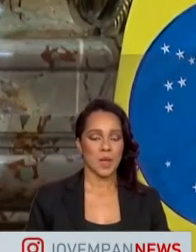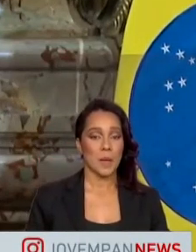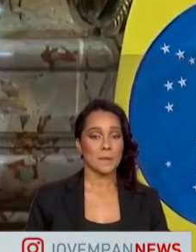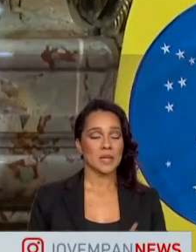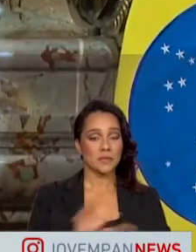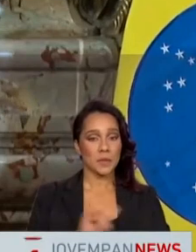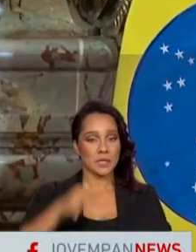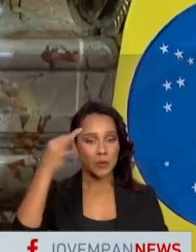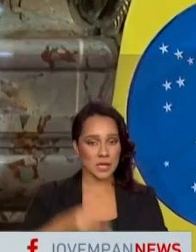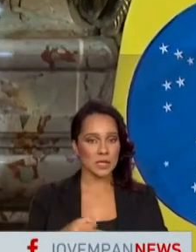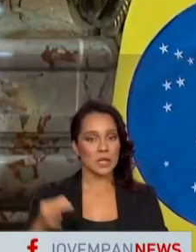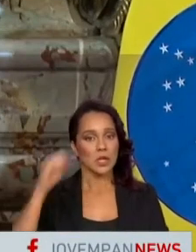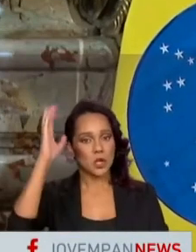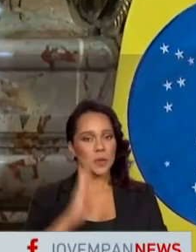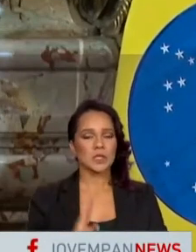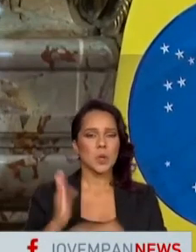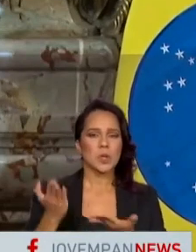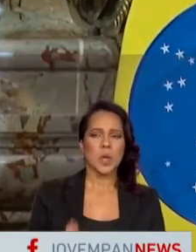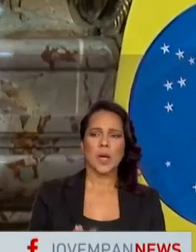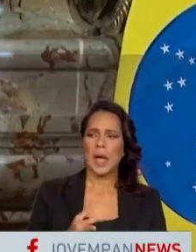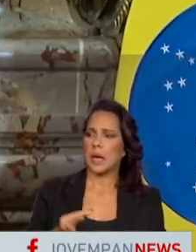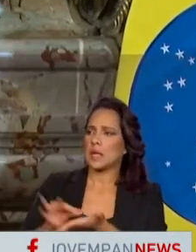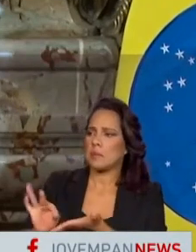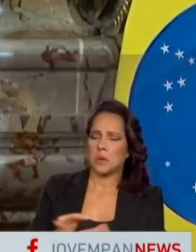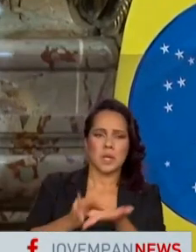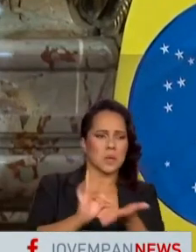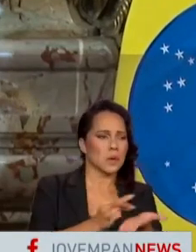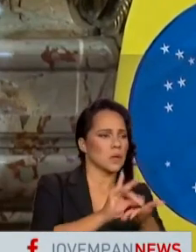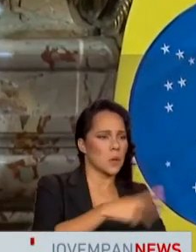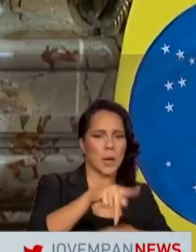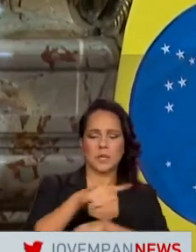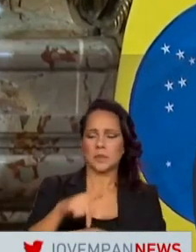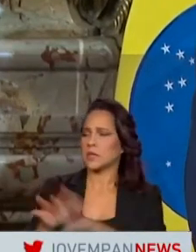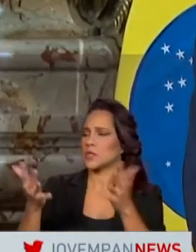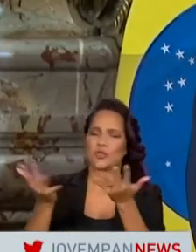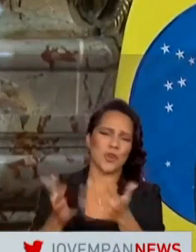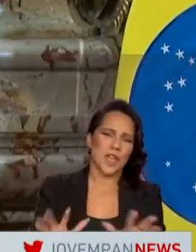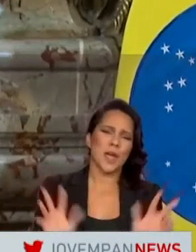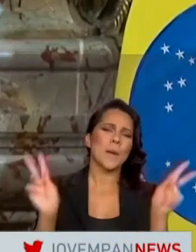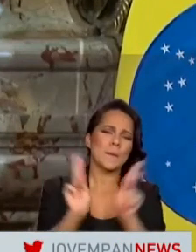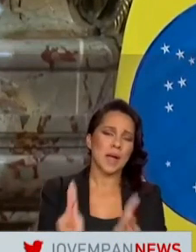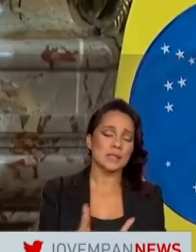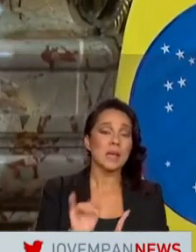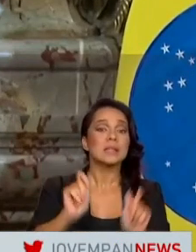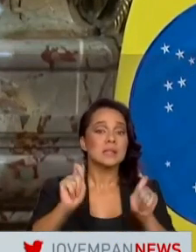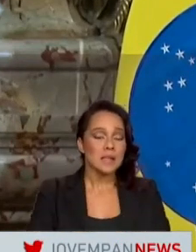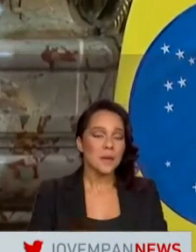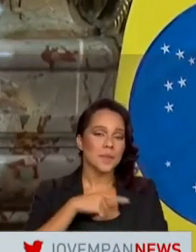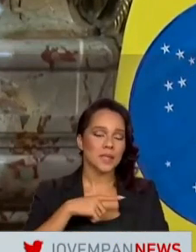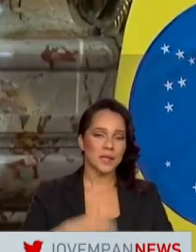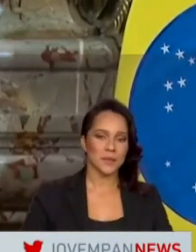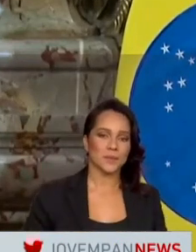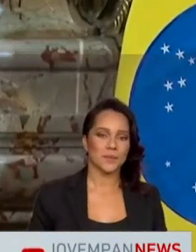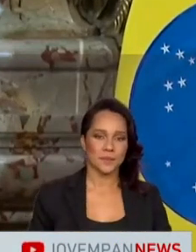que o Brasil não quer inimizade com nenhum país. É que o Brasil não tem inimizade com nenhum país. E se a gente puder construir. E se